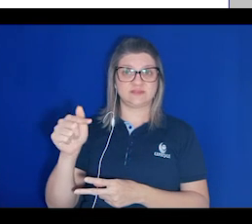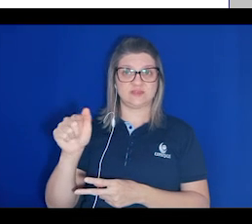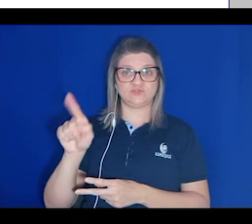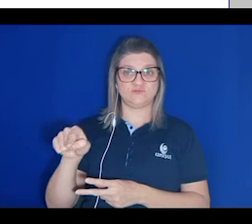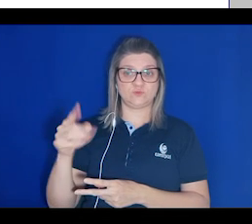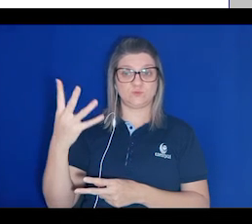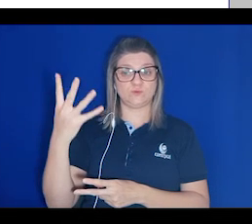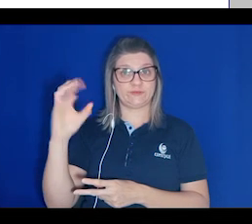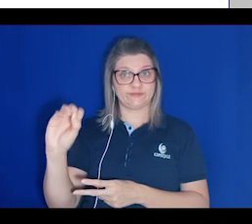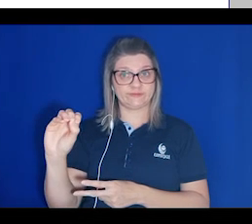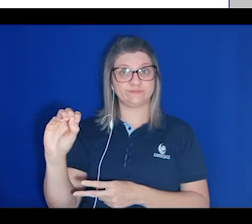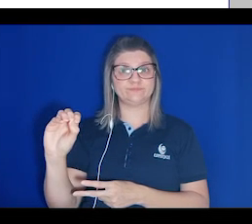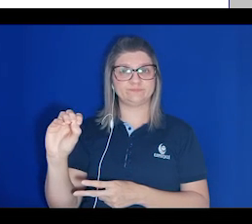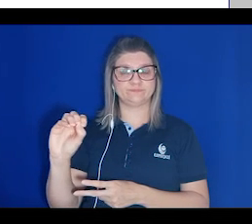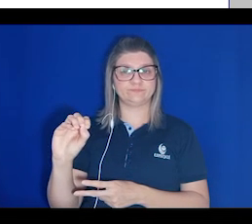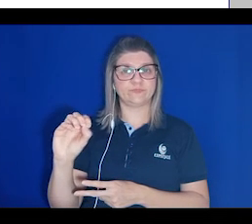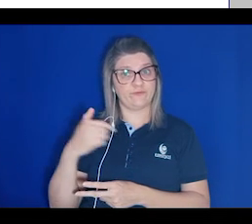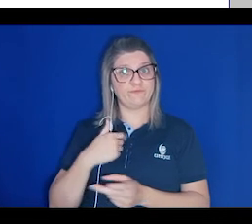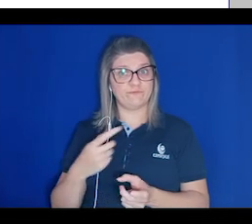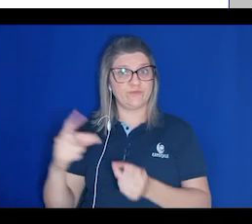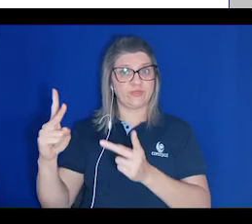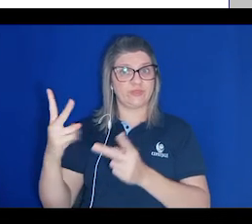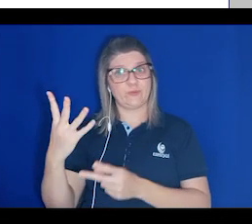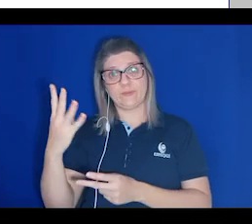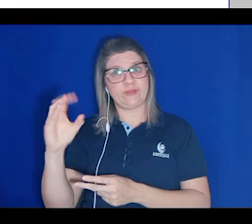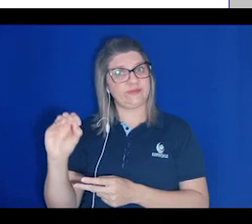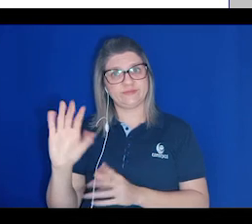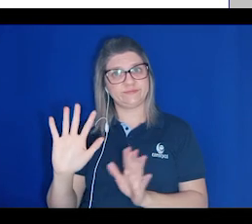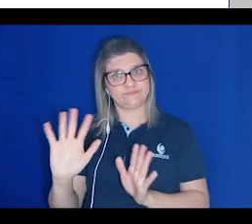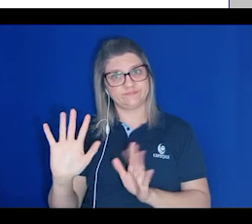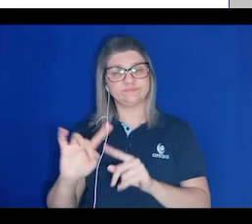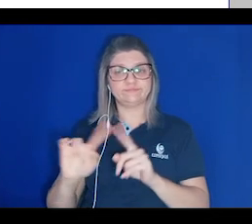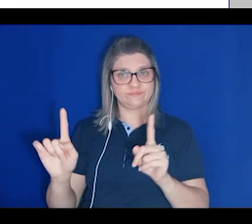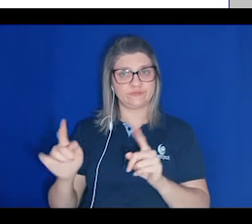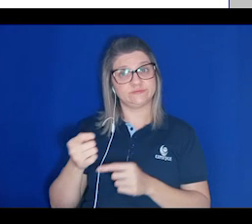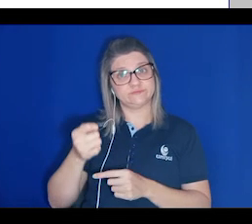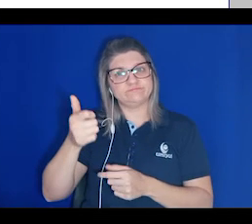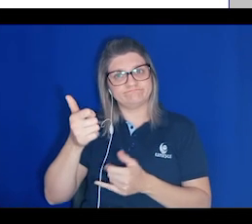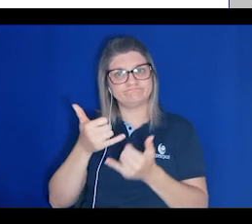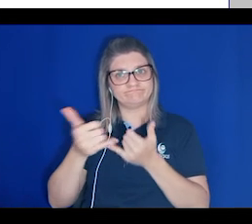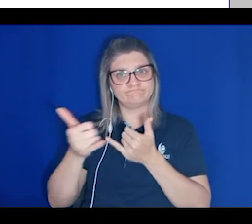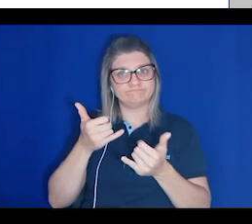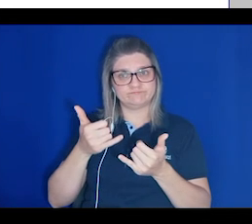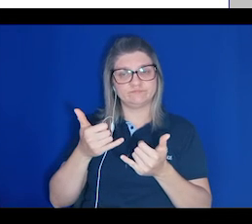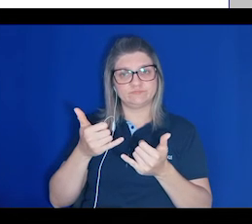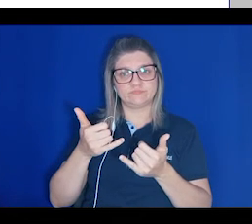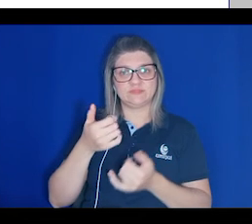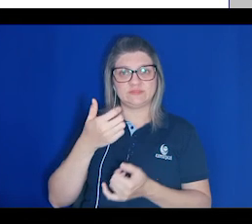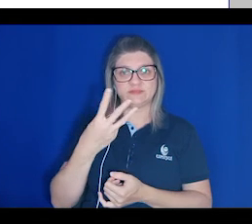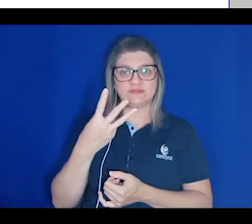37,40. Não chego a vender nos 40 quando alcanço, mas vendo próximo dos 37. Estão percebendo?